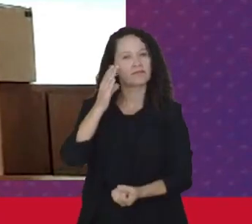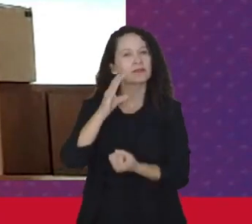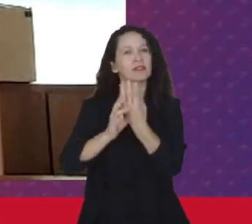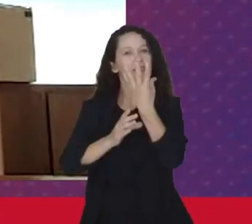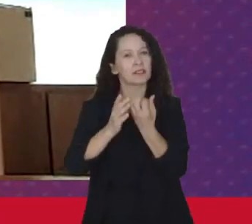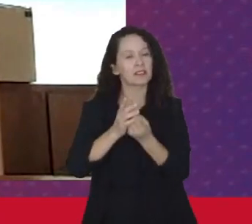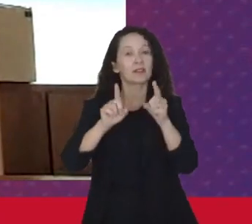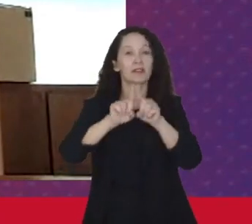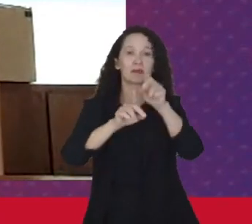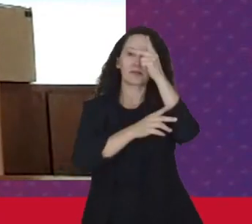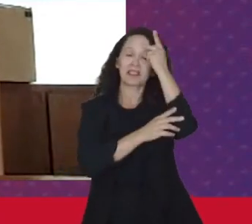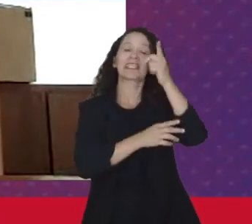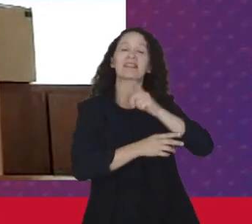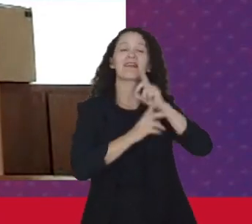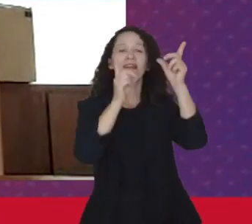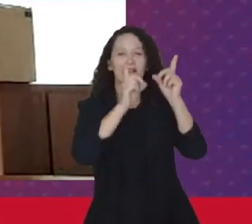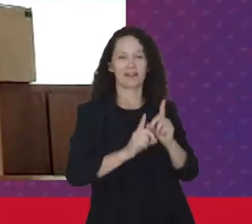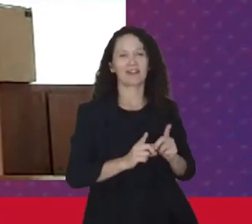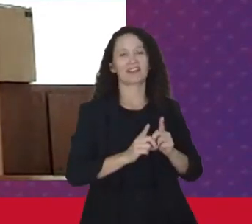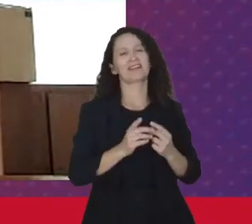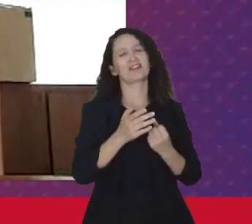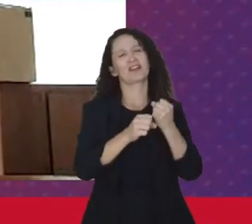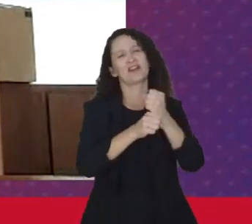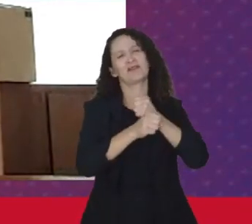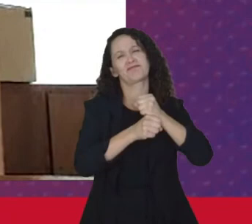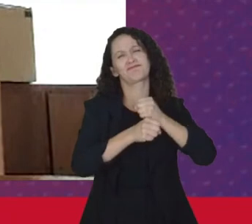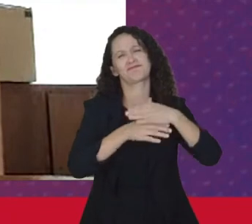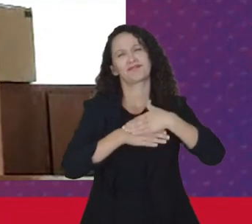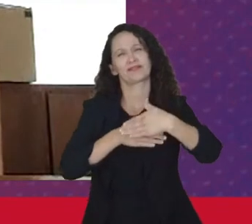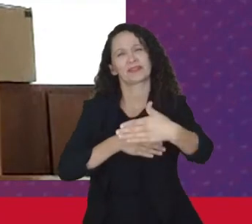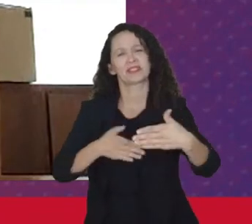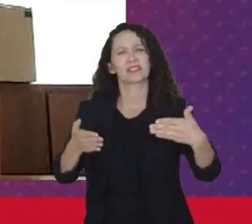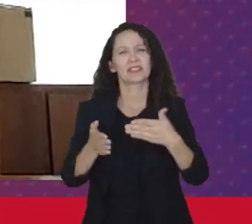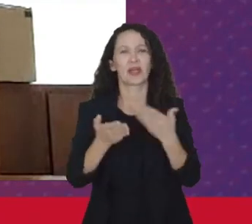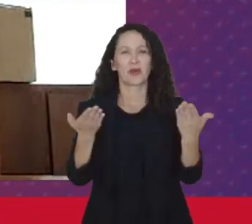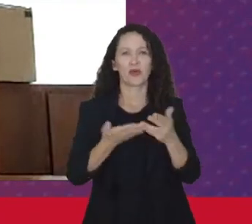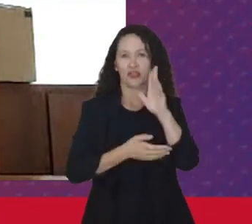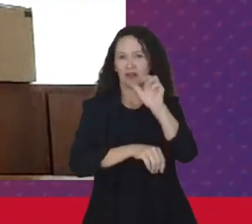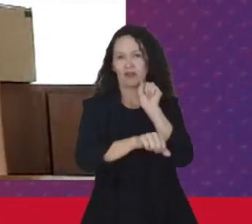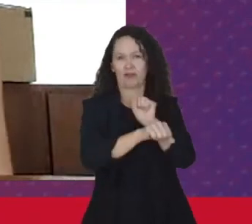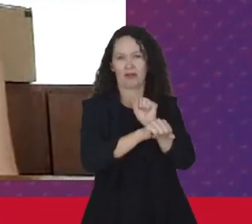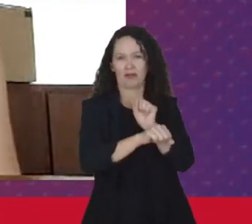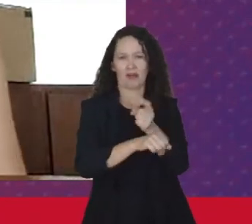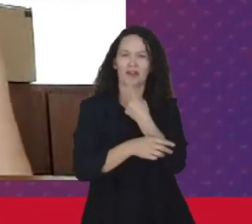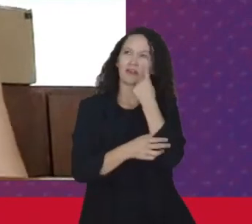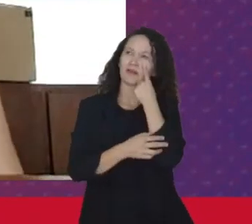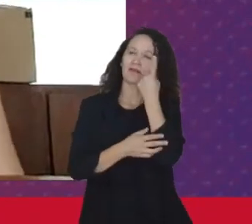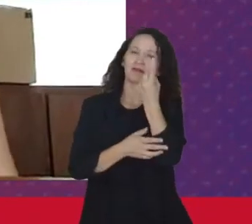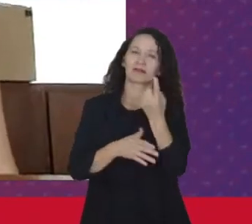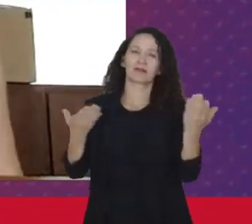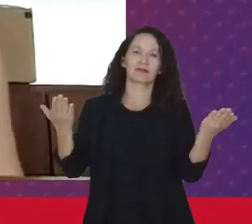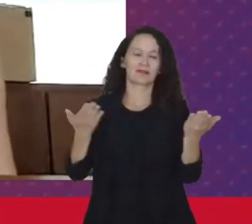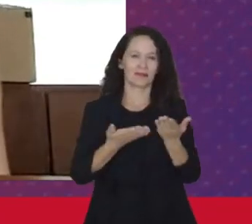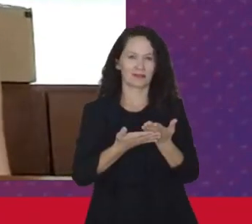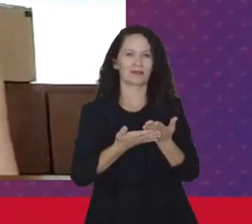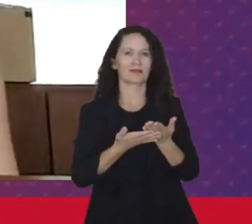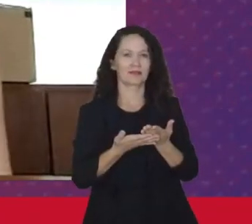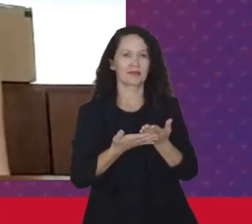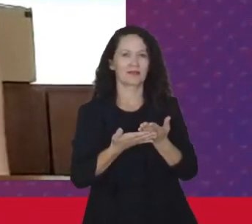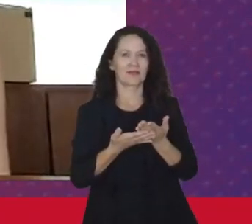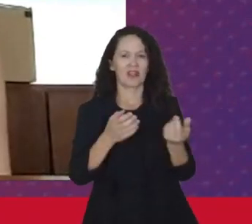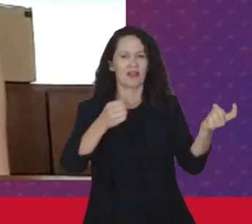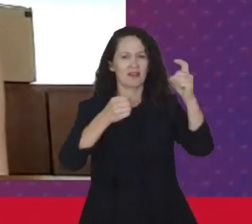e pelas pessoas com deficiência há muitos anos, né? Não temos como pensar agora